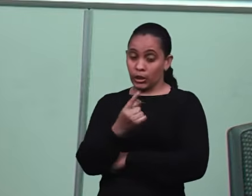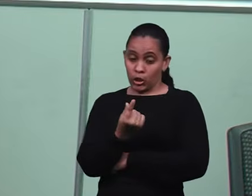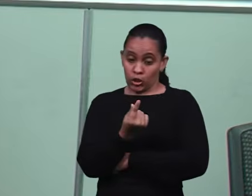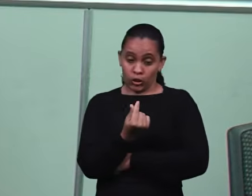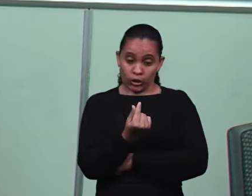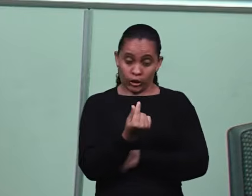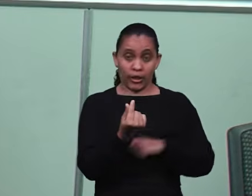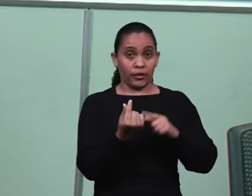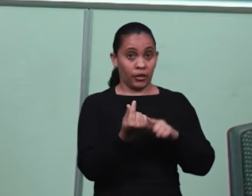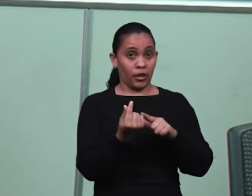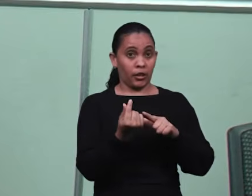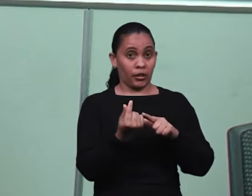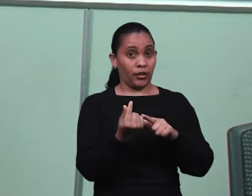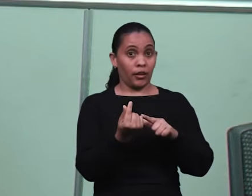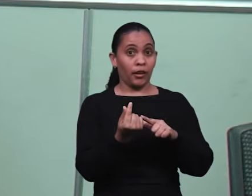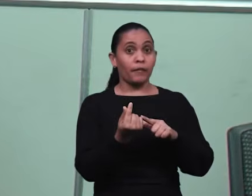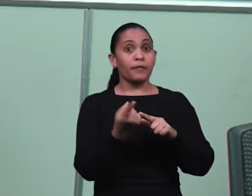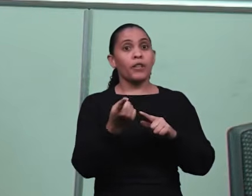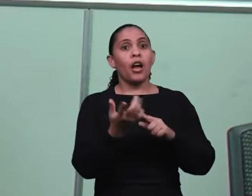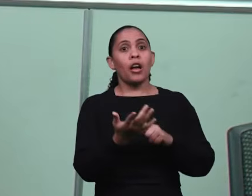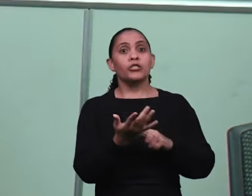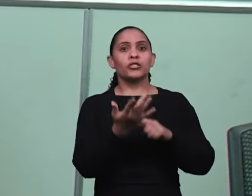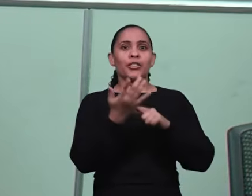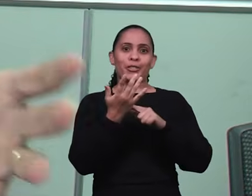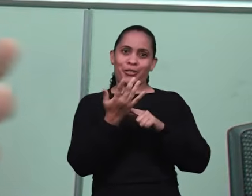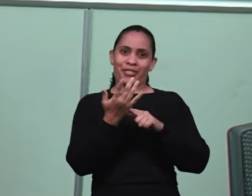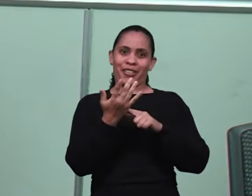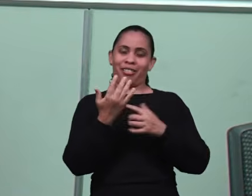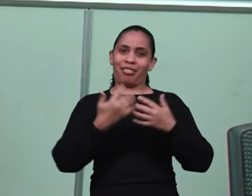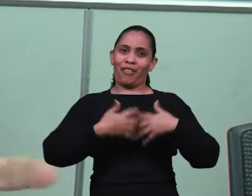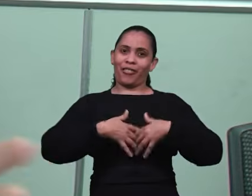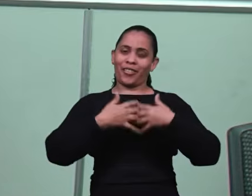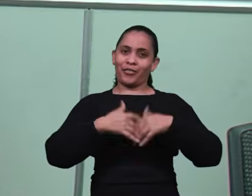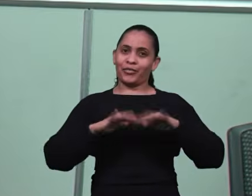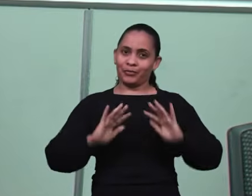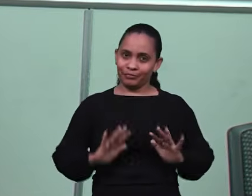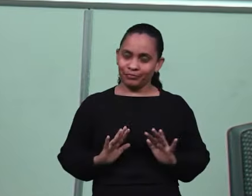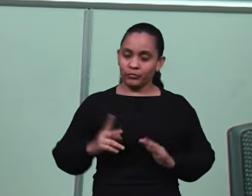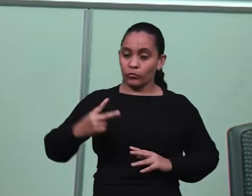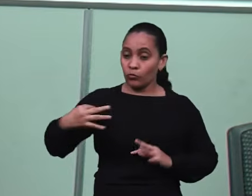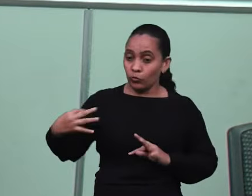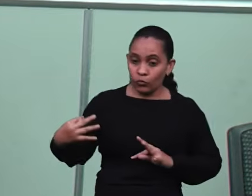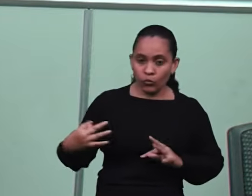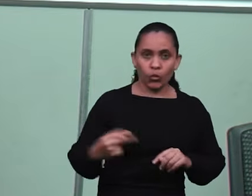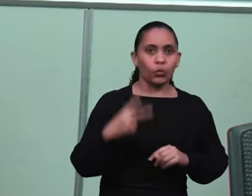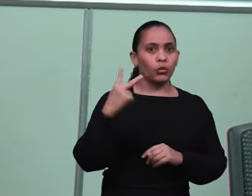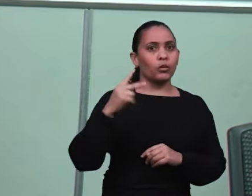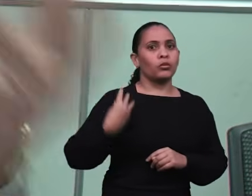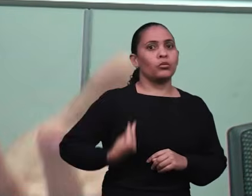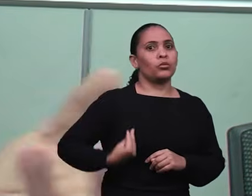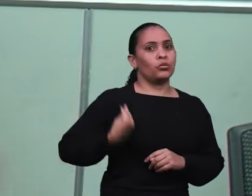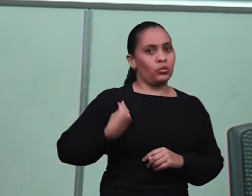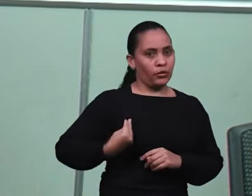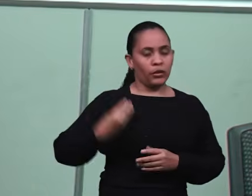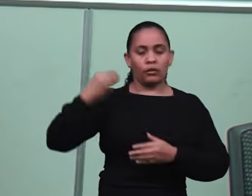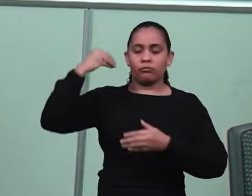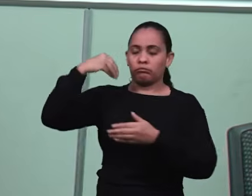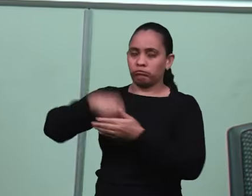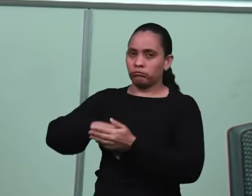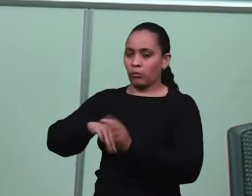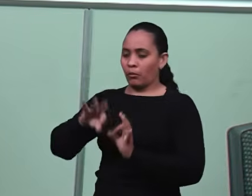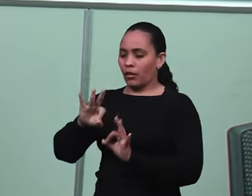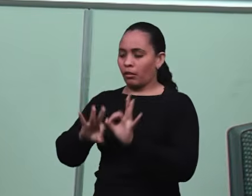como um bom servo, nós vamos ter facilidade para prosperar em todos os outros campos da nossa vida. E isso entra o